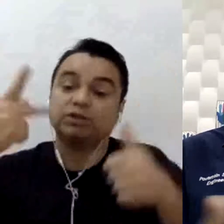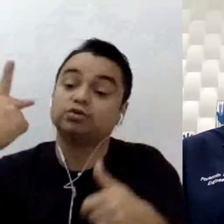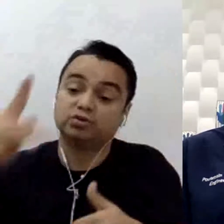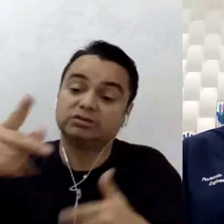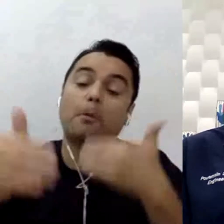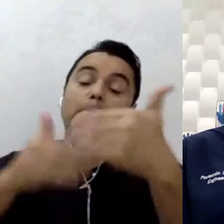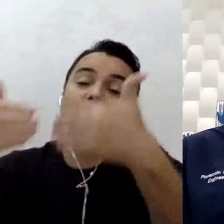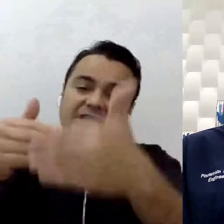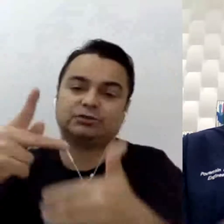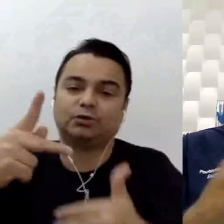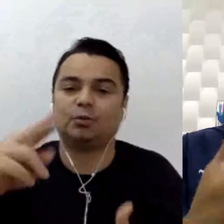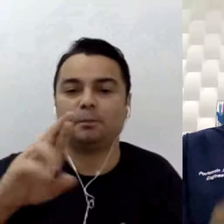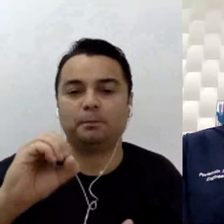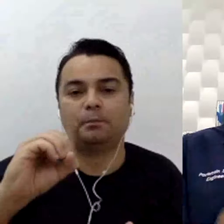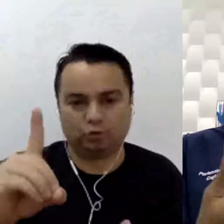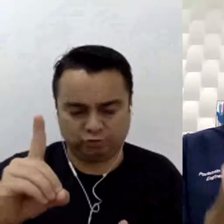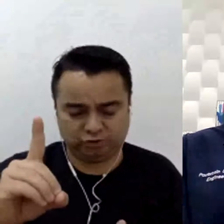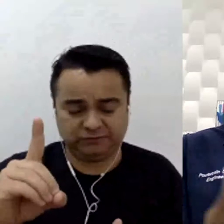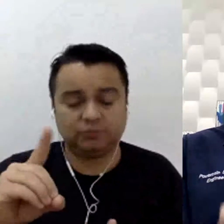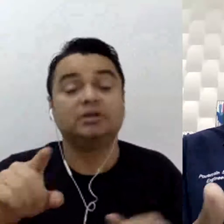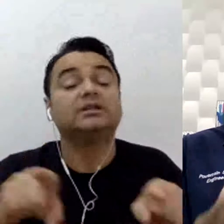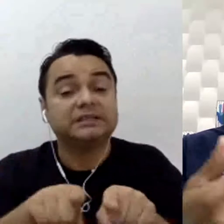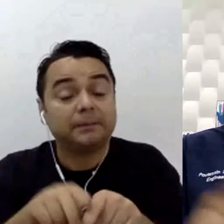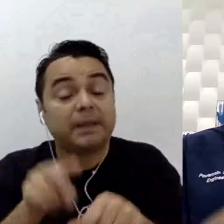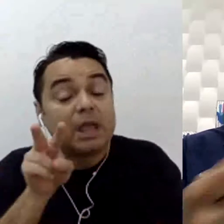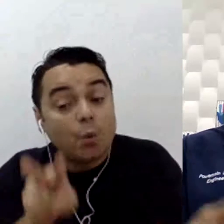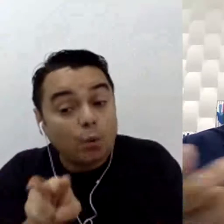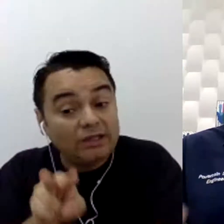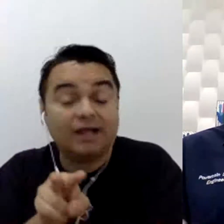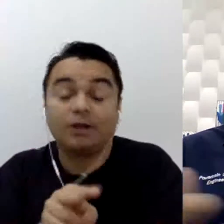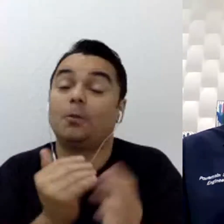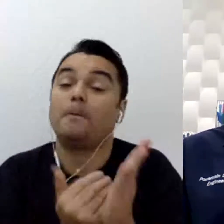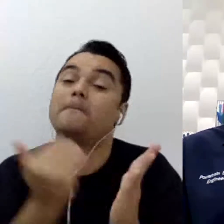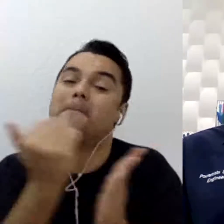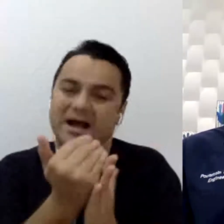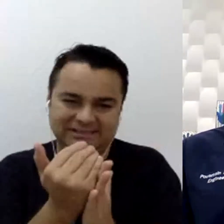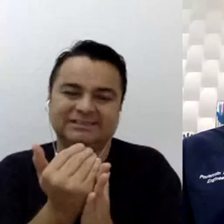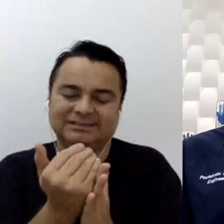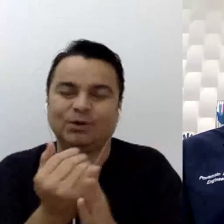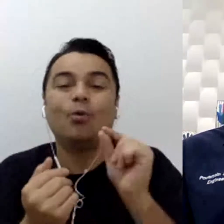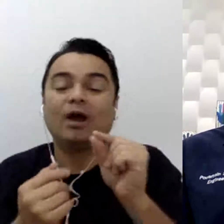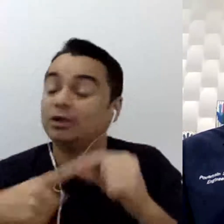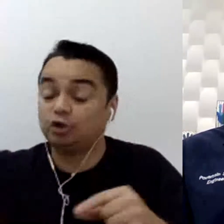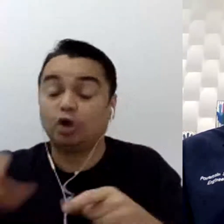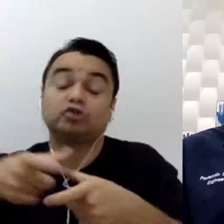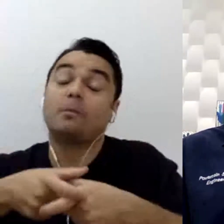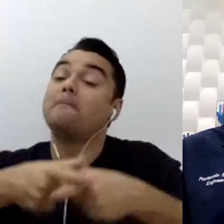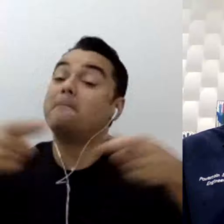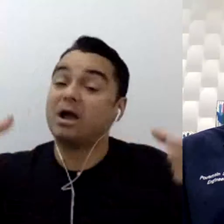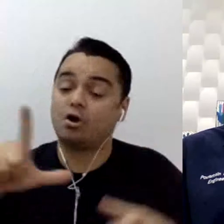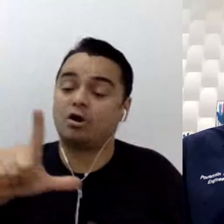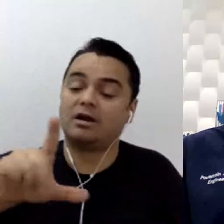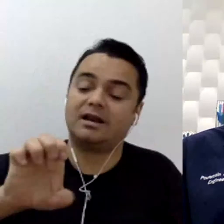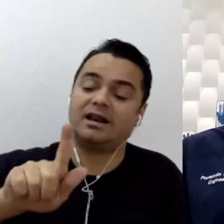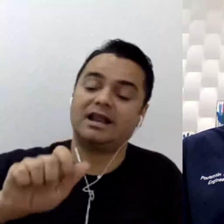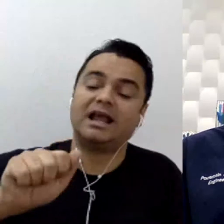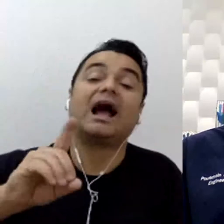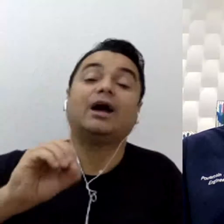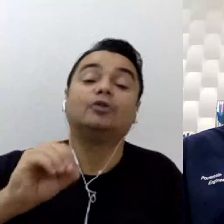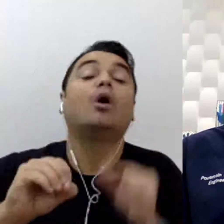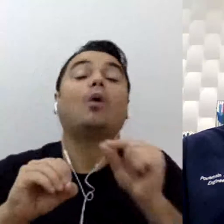processos produtivos e cuidando cada vez mais daquilo que é o nosso maior legado, que é o nosso produto com a